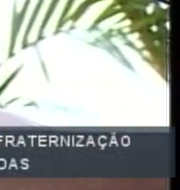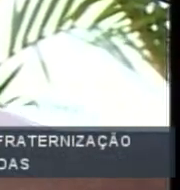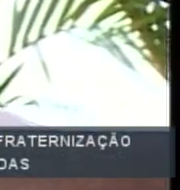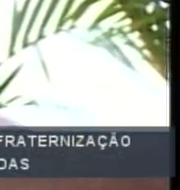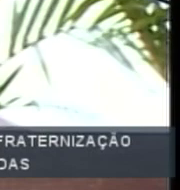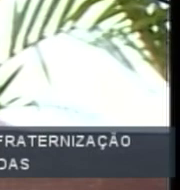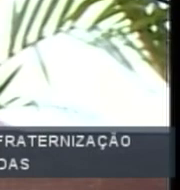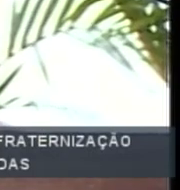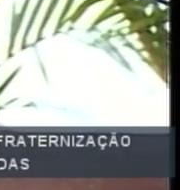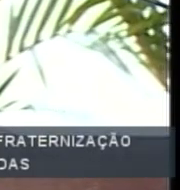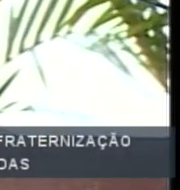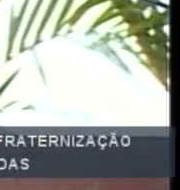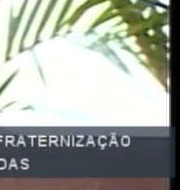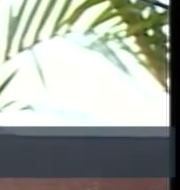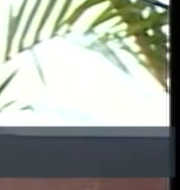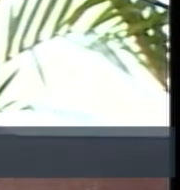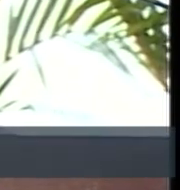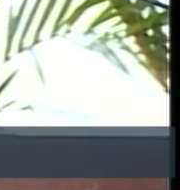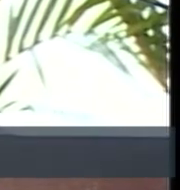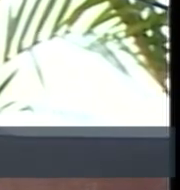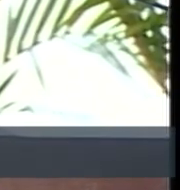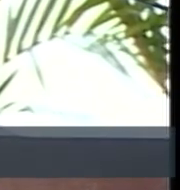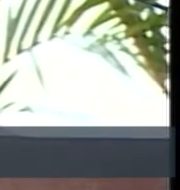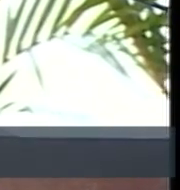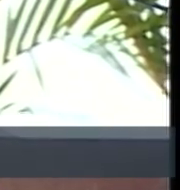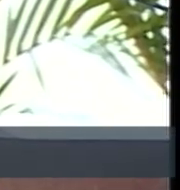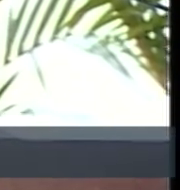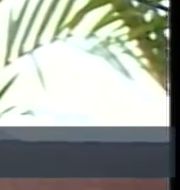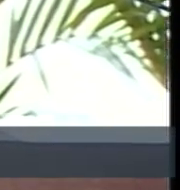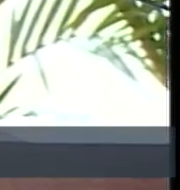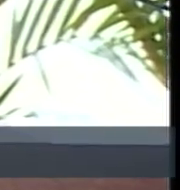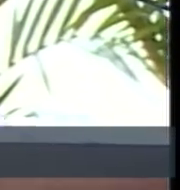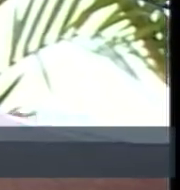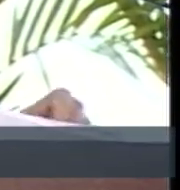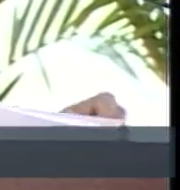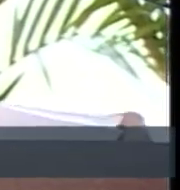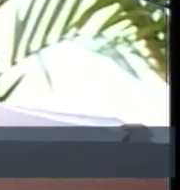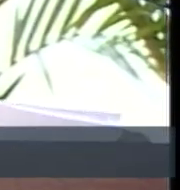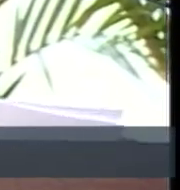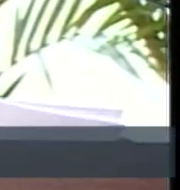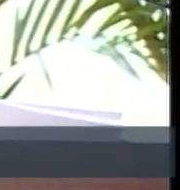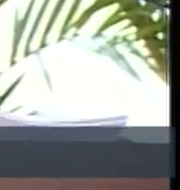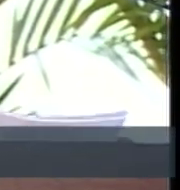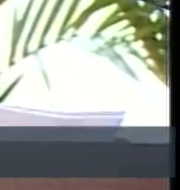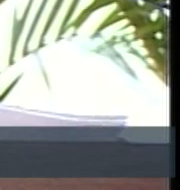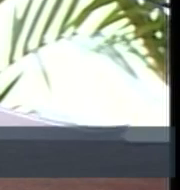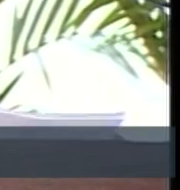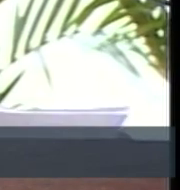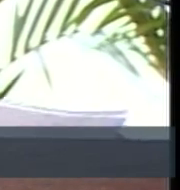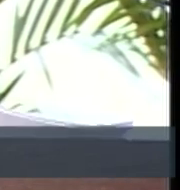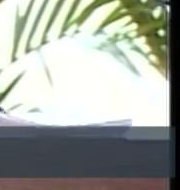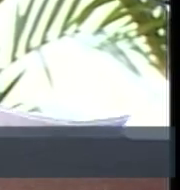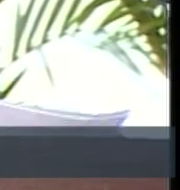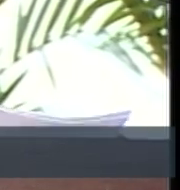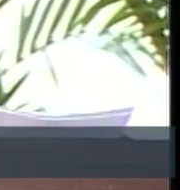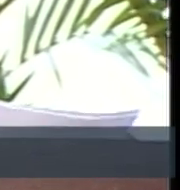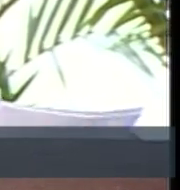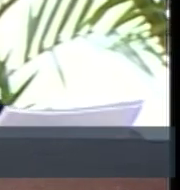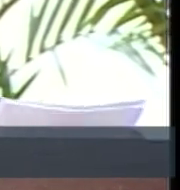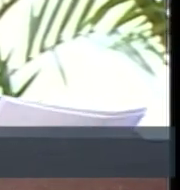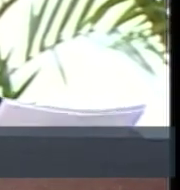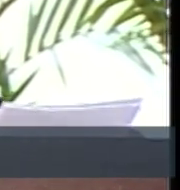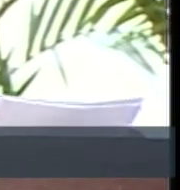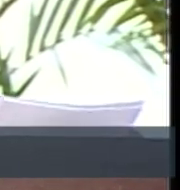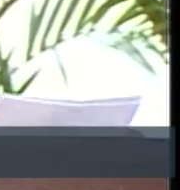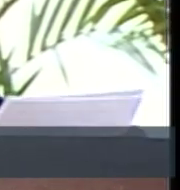Excelentíssima senhora presidenta da República, Dilma Rousseff. Excelentíssimo senhor vice-presidente da